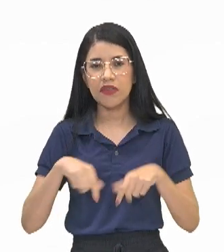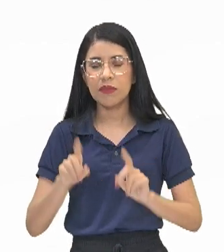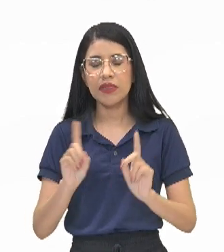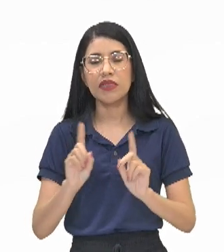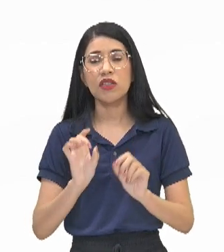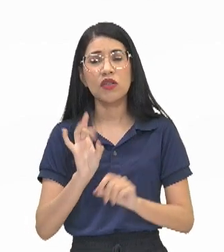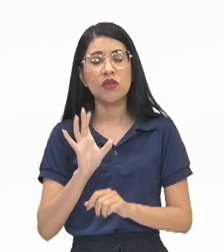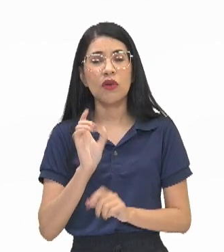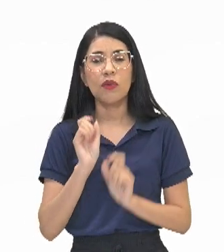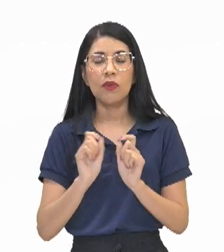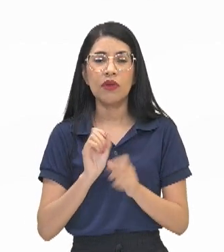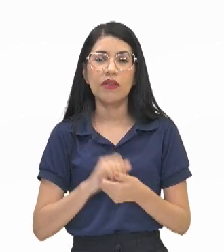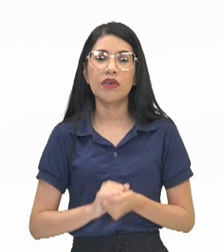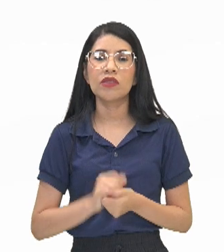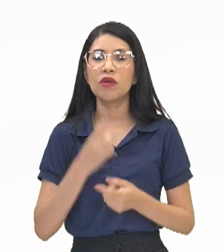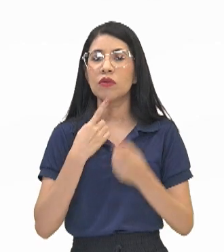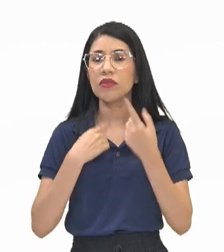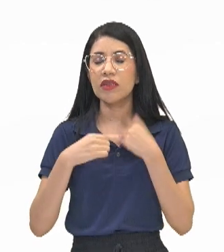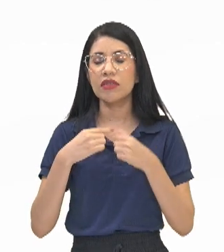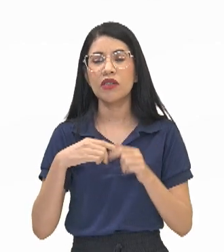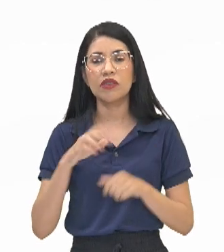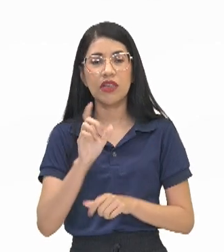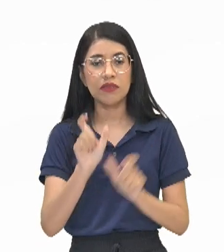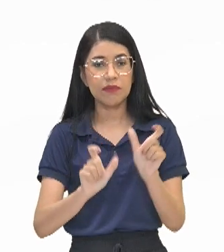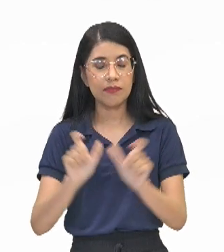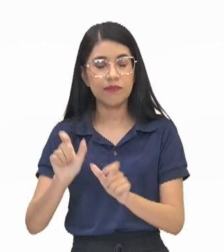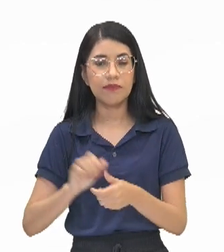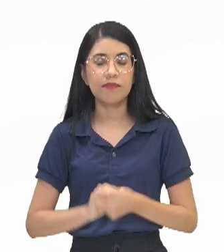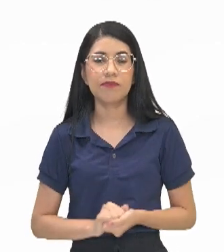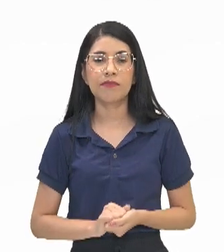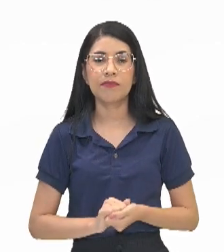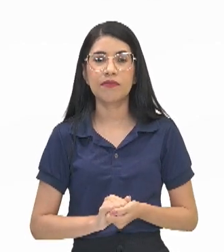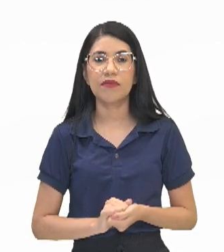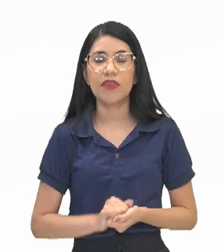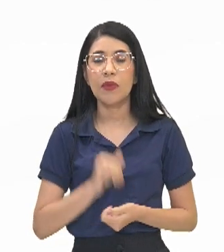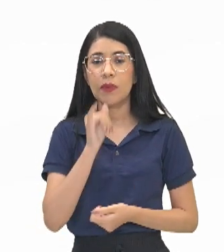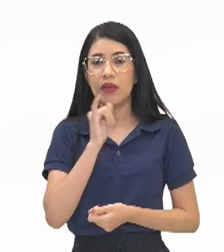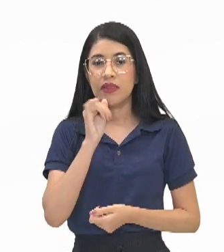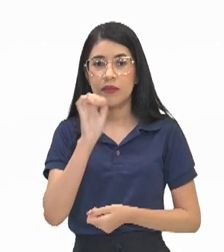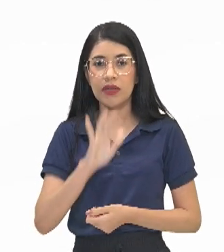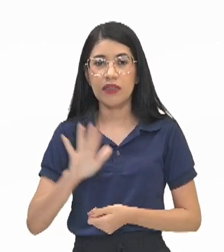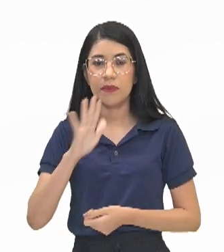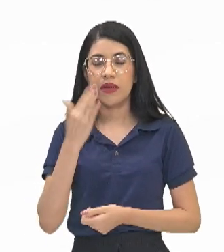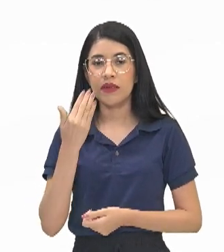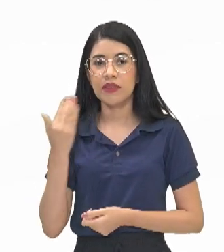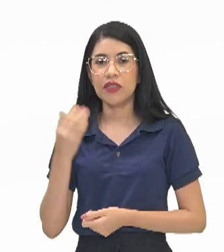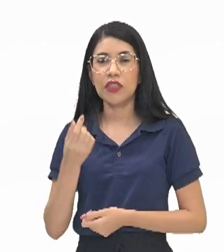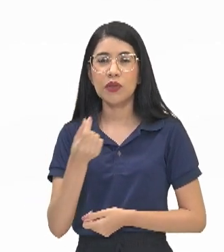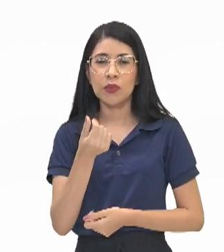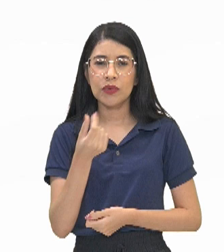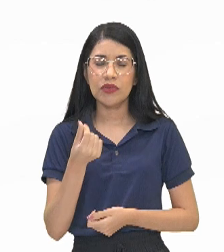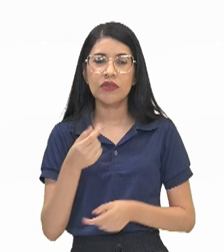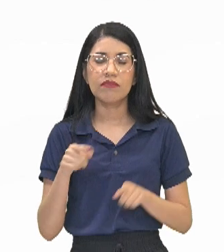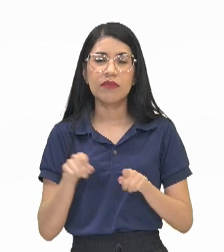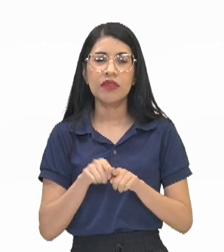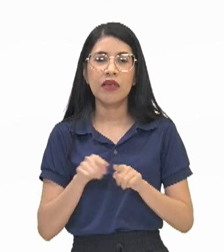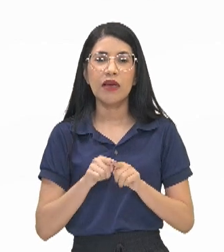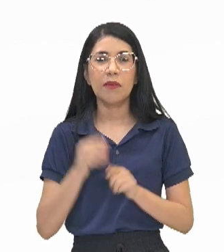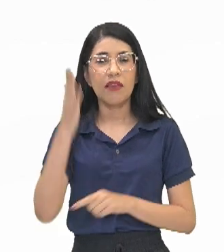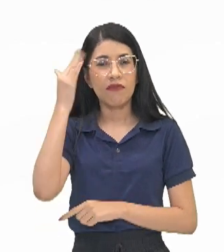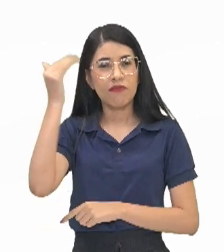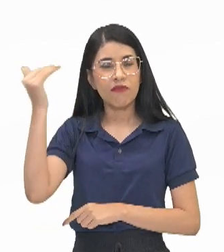apenas como fruto de desejo. Como a gente pode ver aqui nessas imagens aqui, ó. o dinheiro,